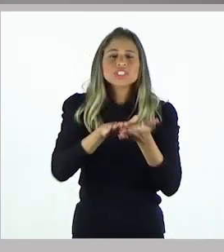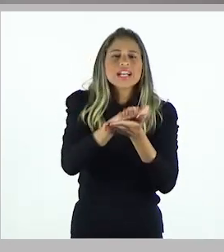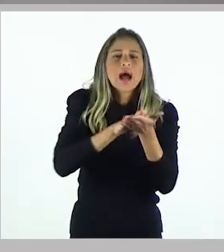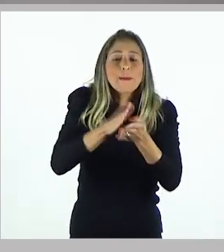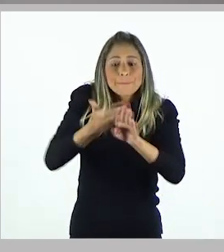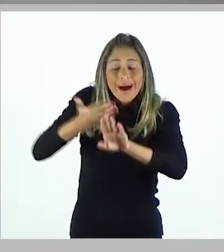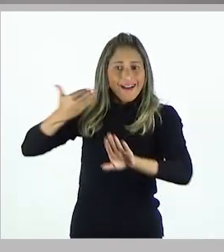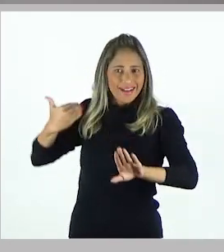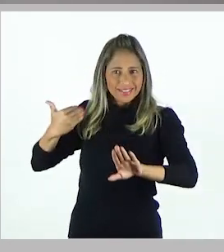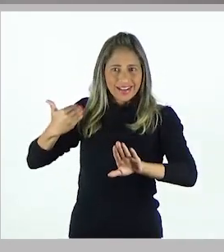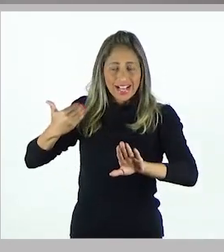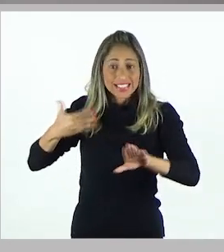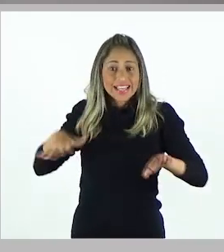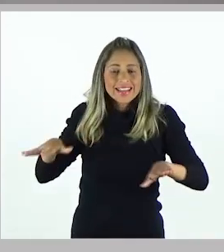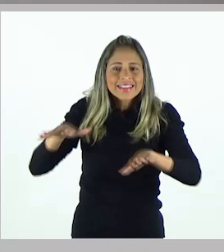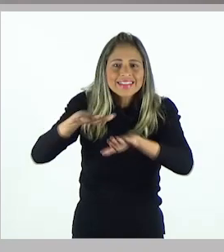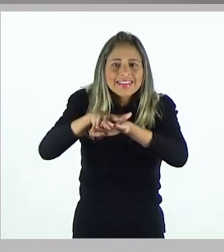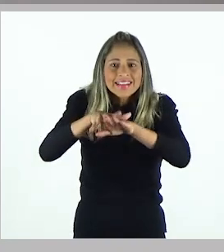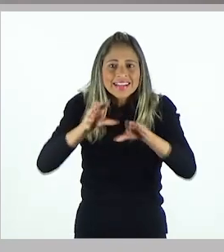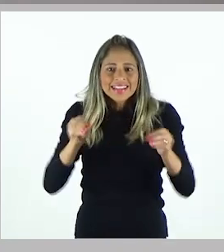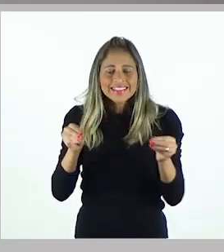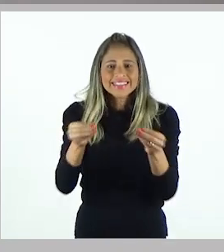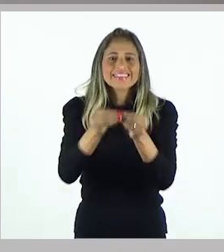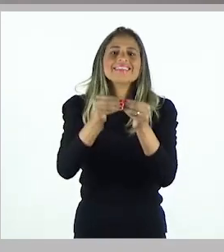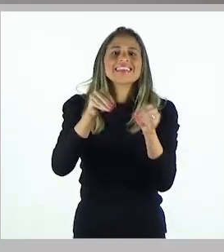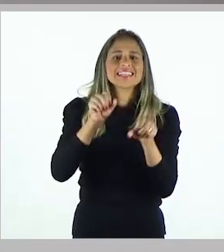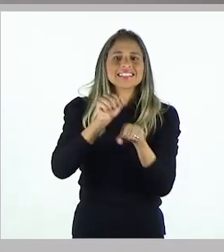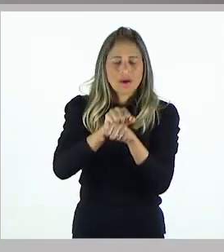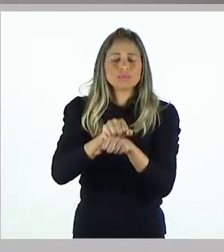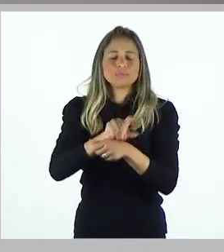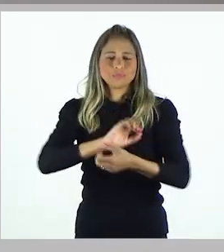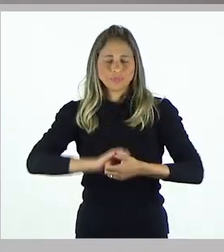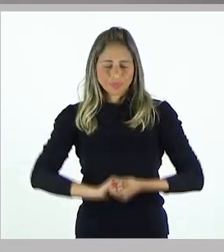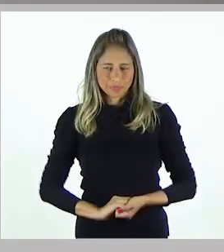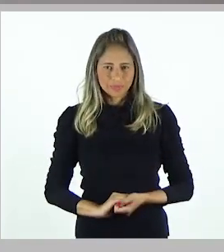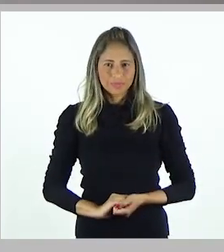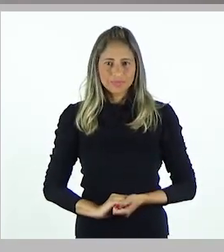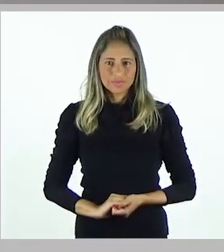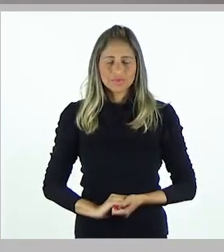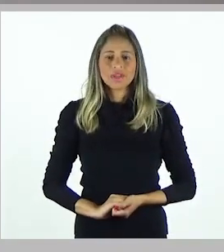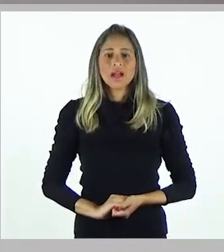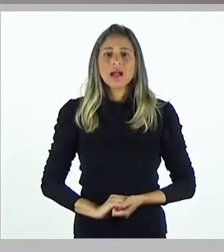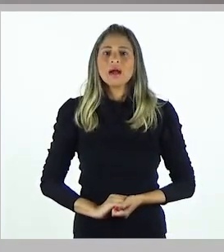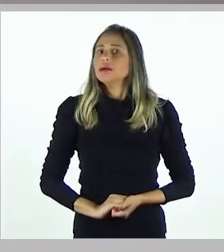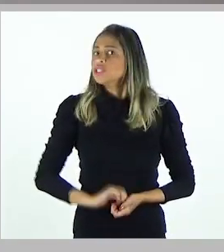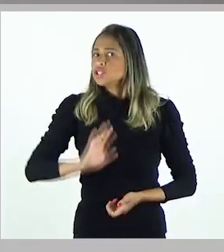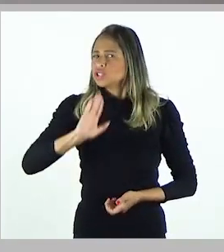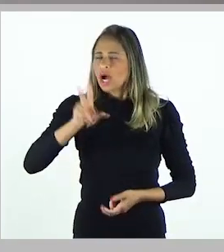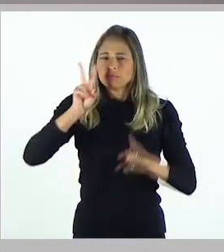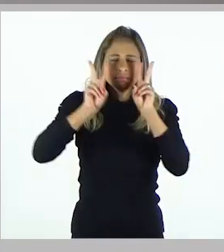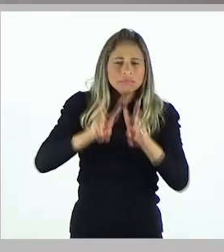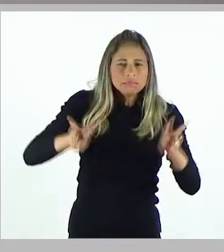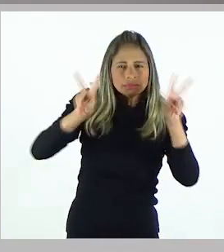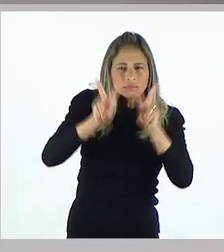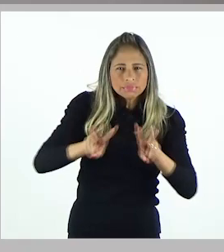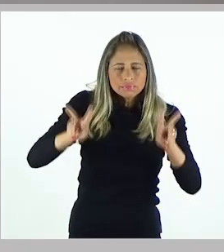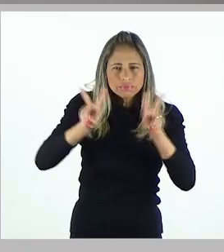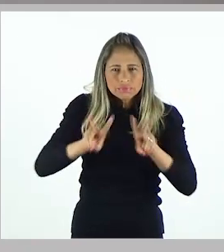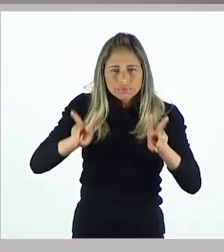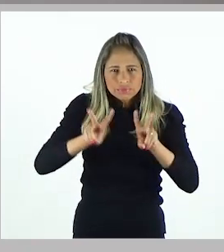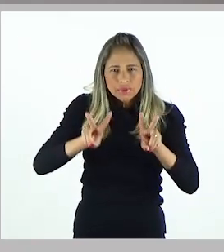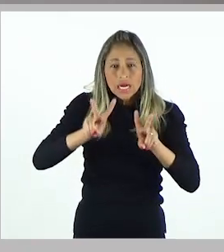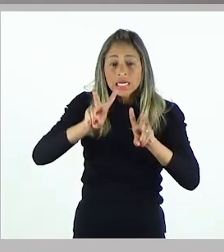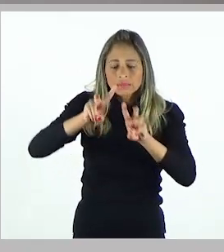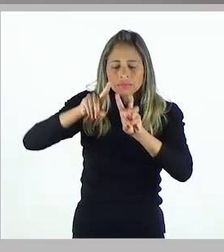deixar ninguém para trás, integração e indivisibilidade. Tradicionalmente analisados à luz